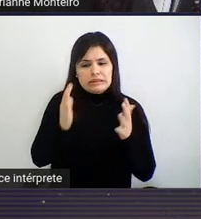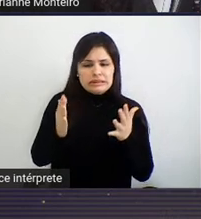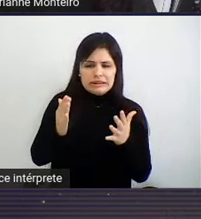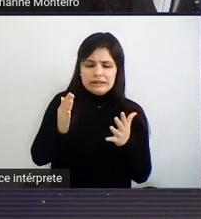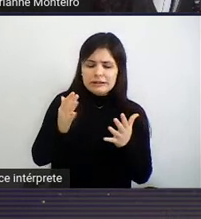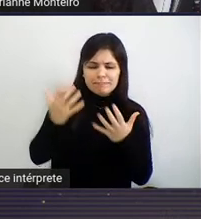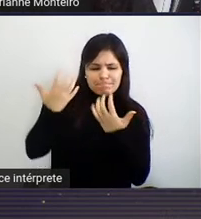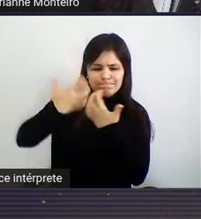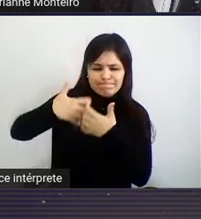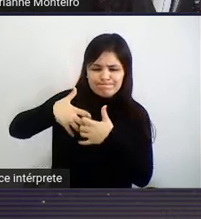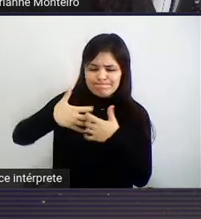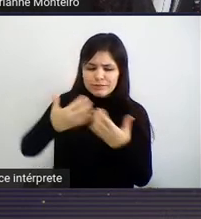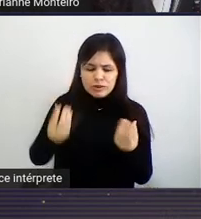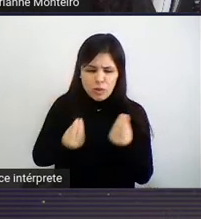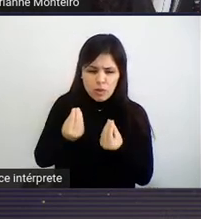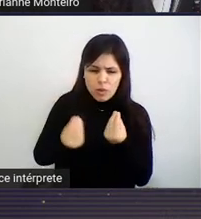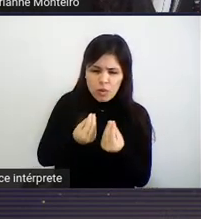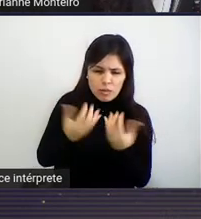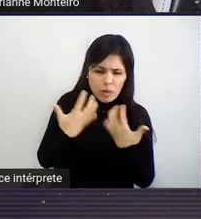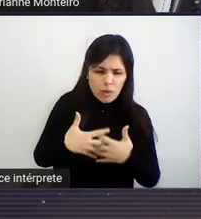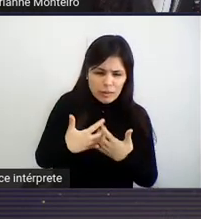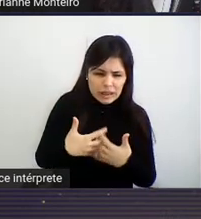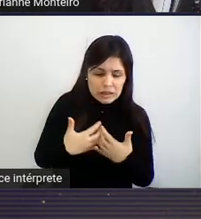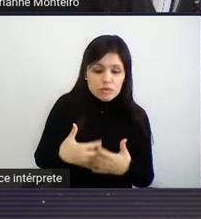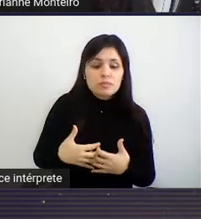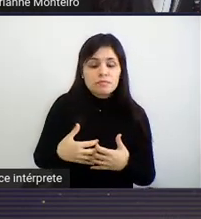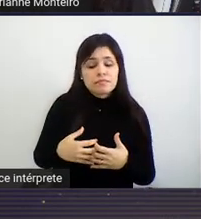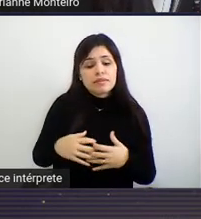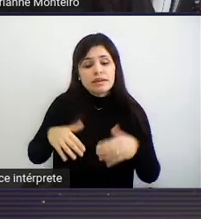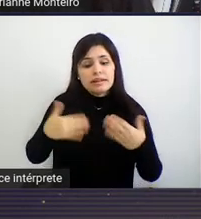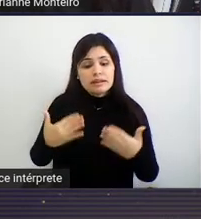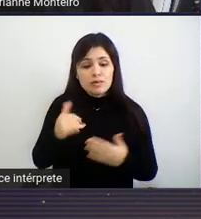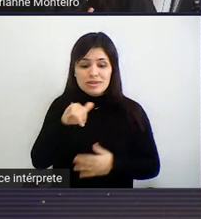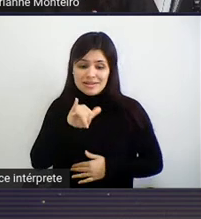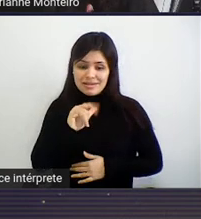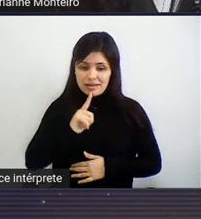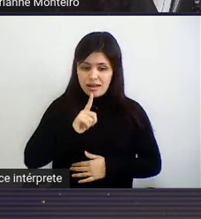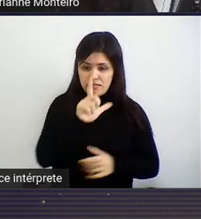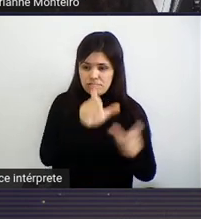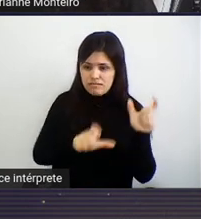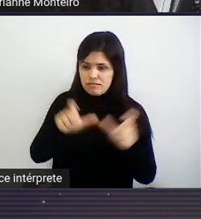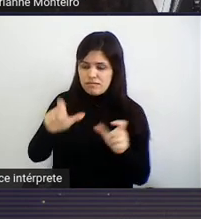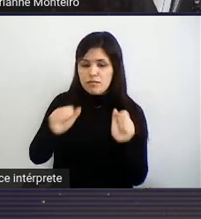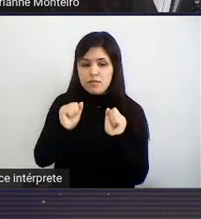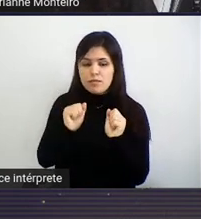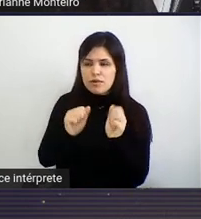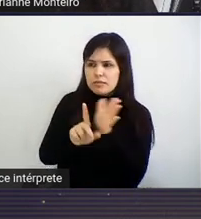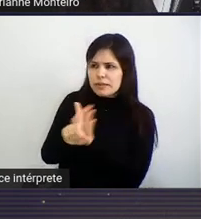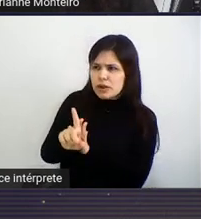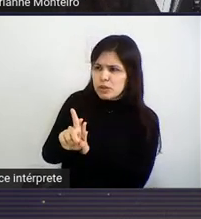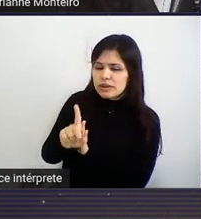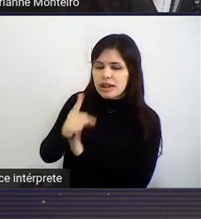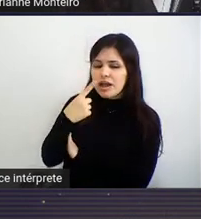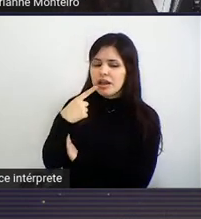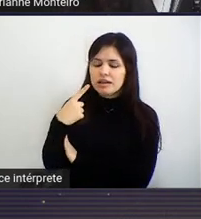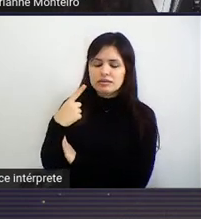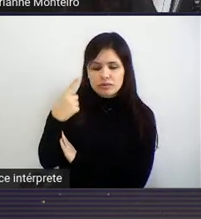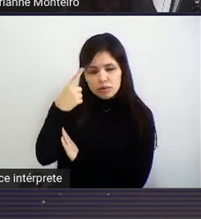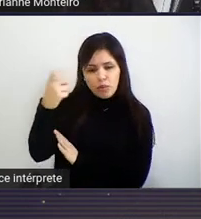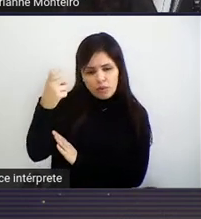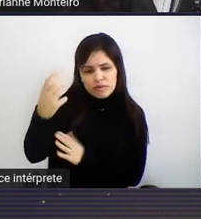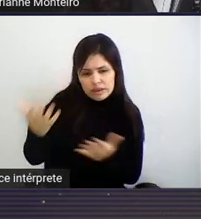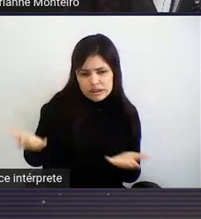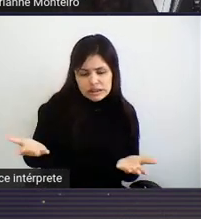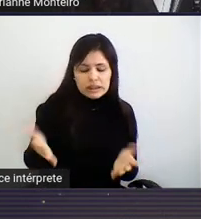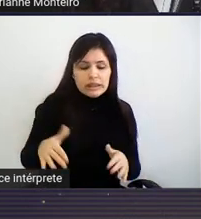conceito. E ter essas outras pessoas interessantes para, primeiro, tirar dúvidas, mas também, às vezes, entender que outras pessoas também